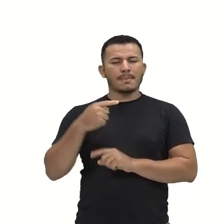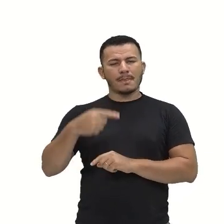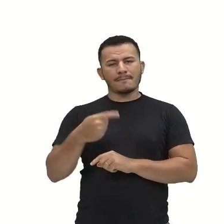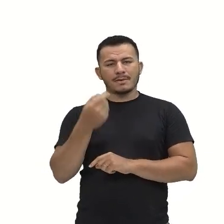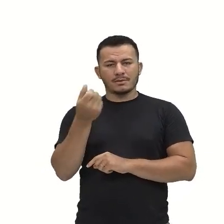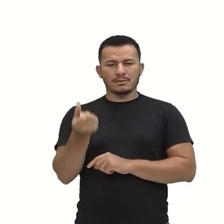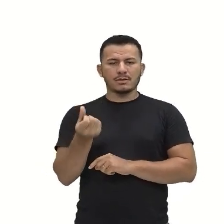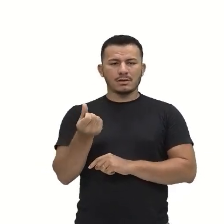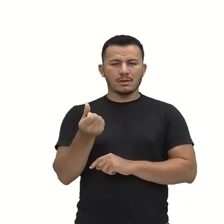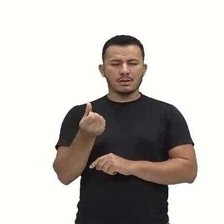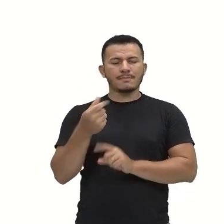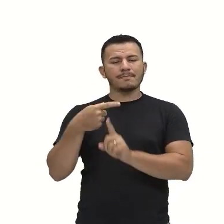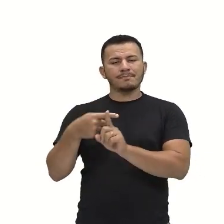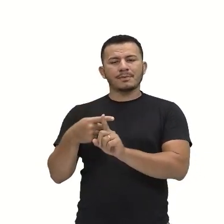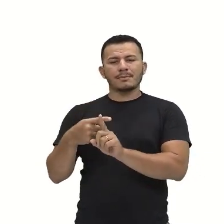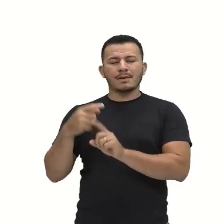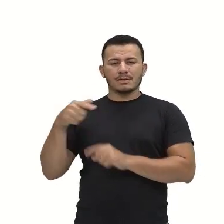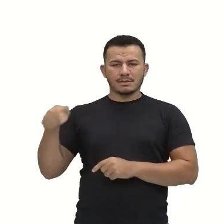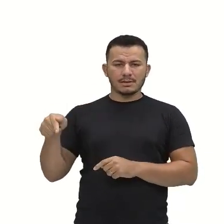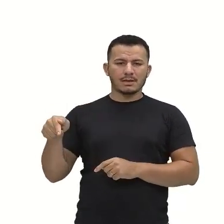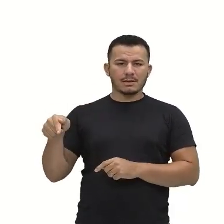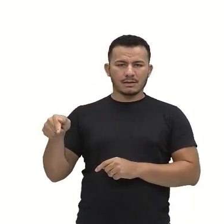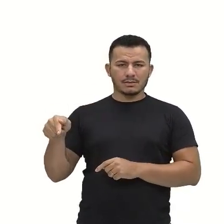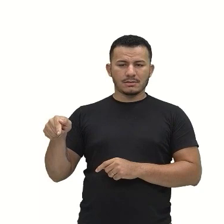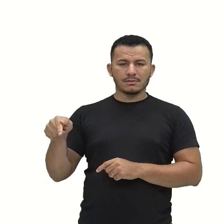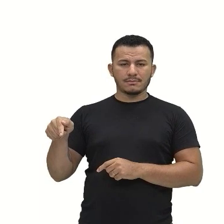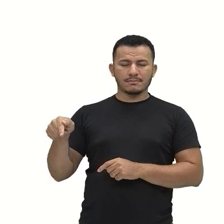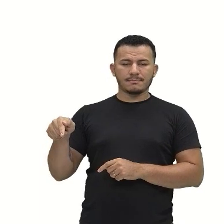menos 6, mais 7,